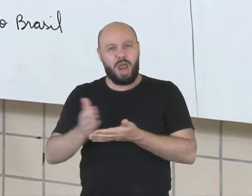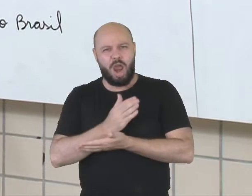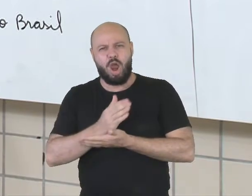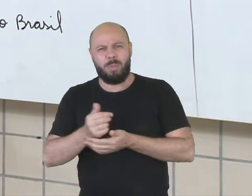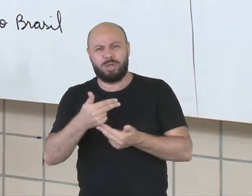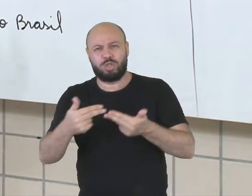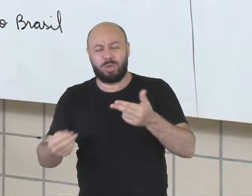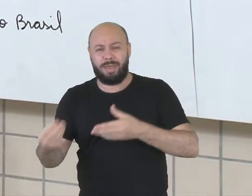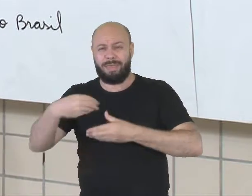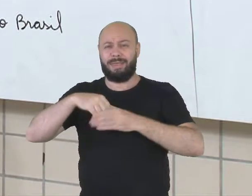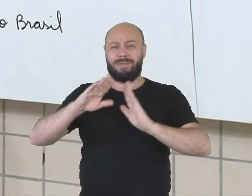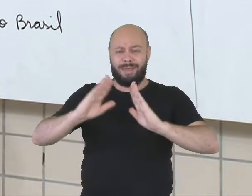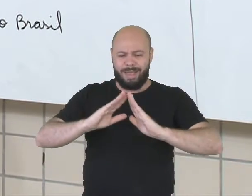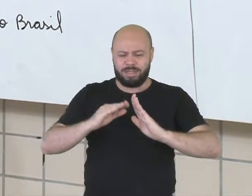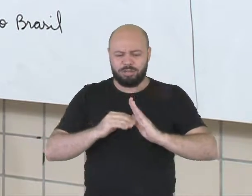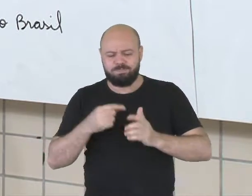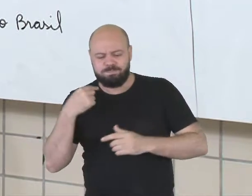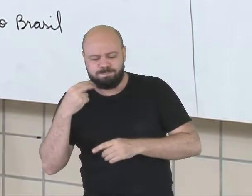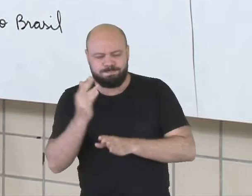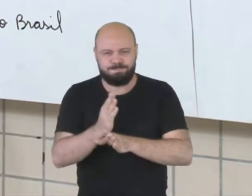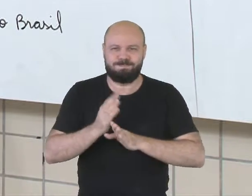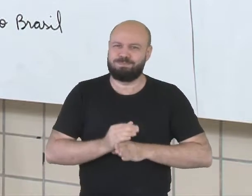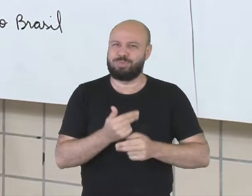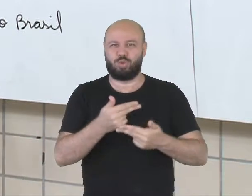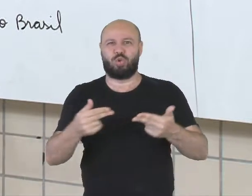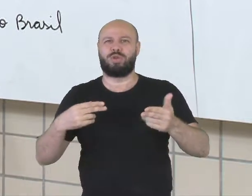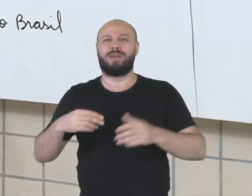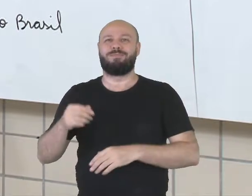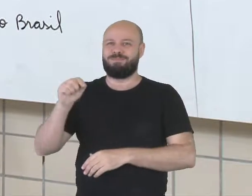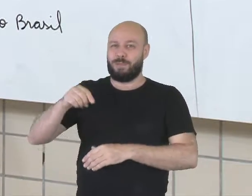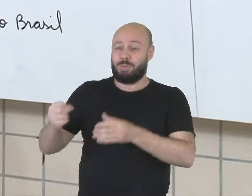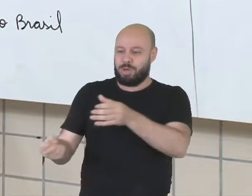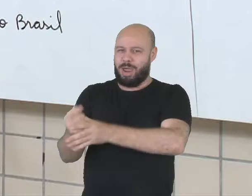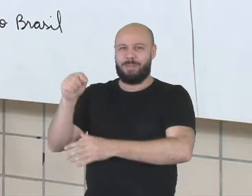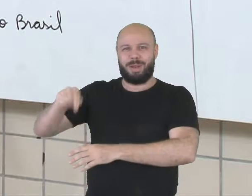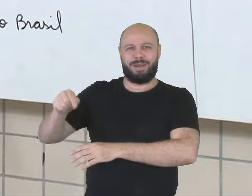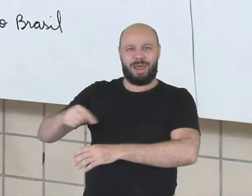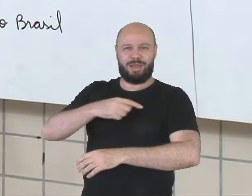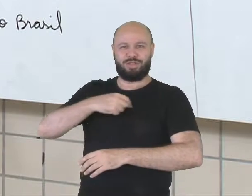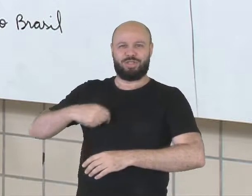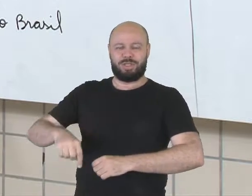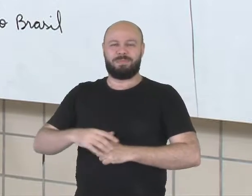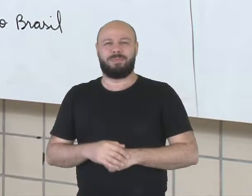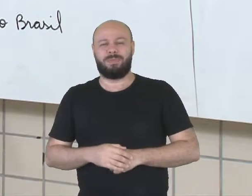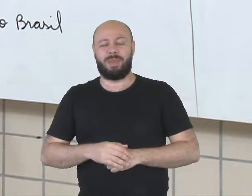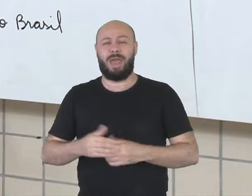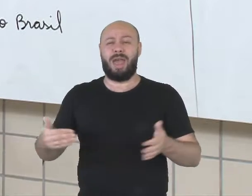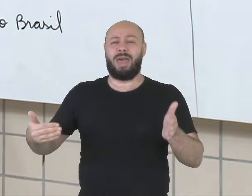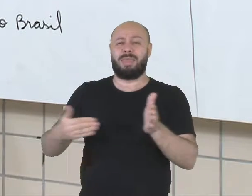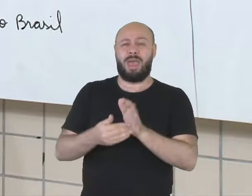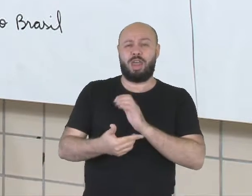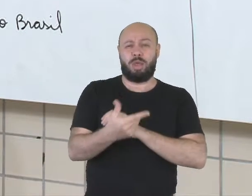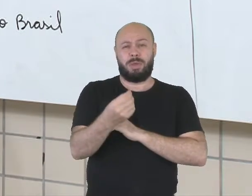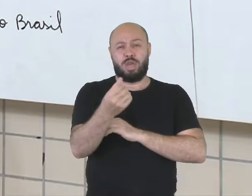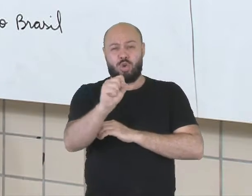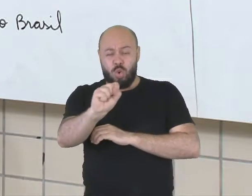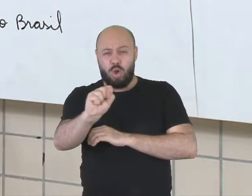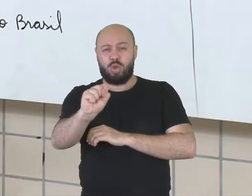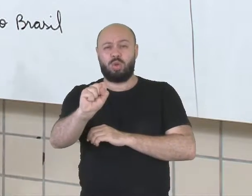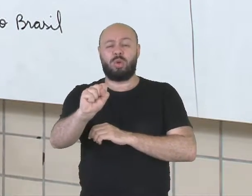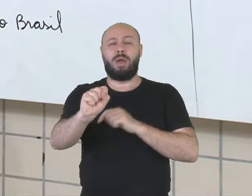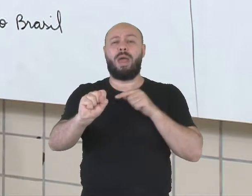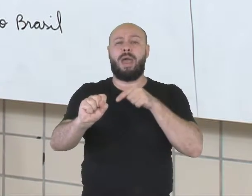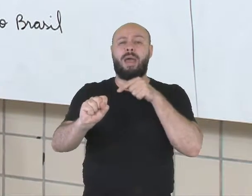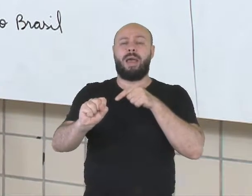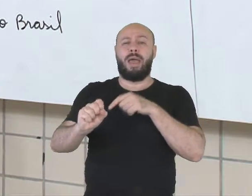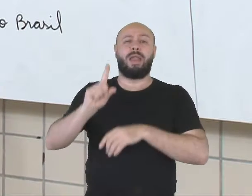Então a China está em quase tudo na nossa vida. Até 2008, praticamente o maior comércio do Brasil era com